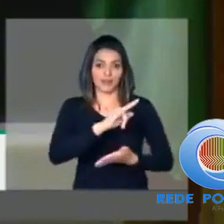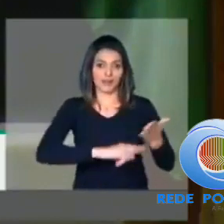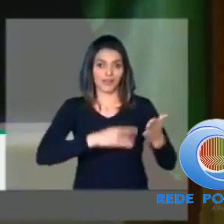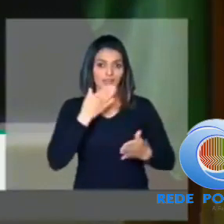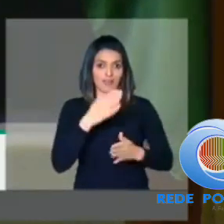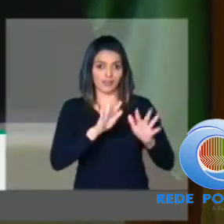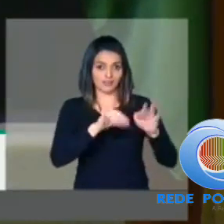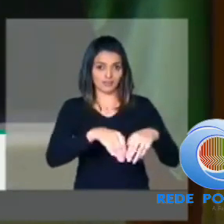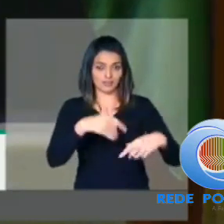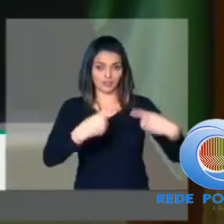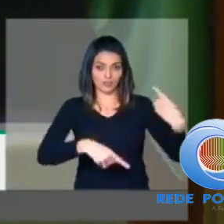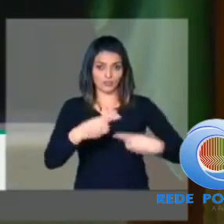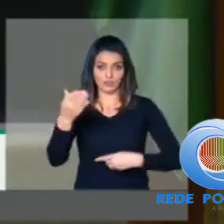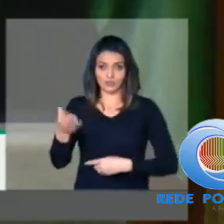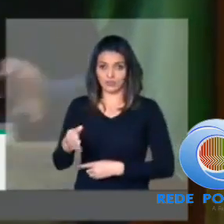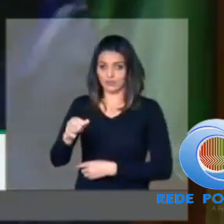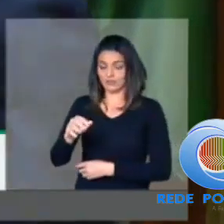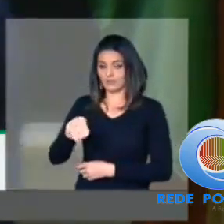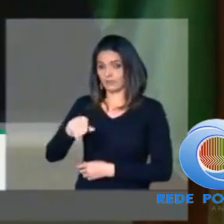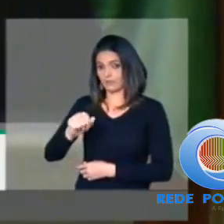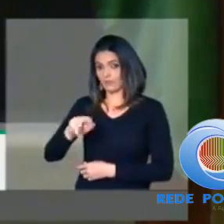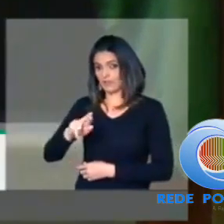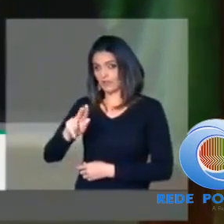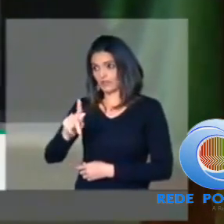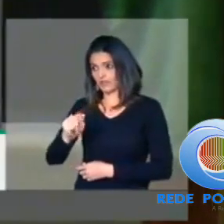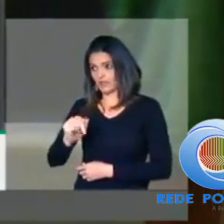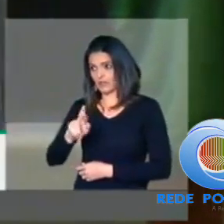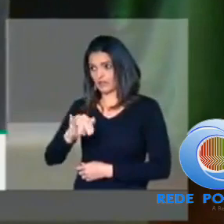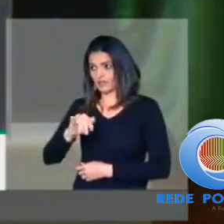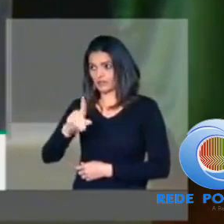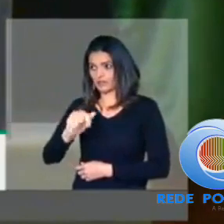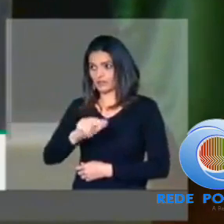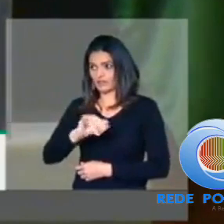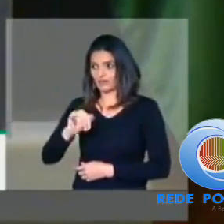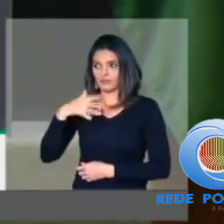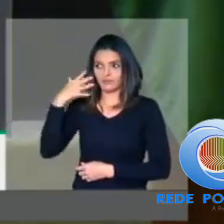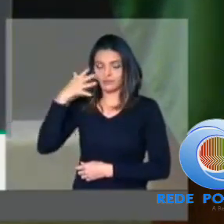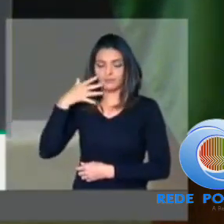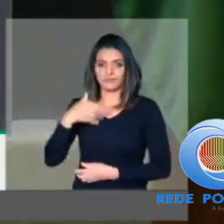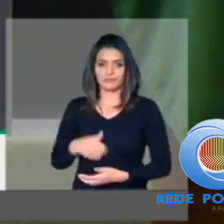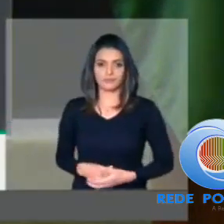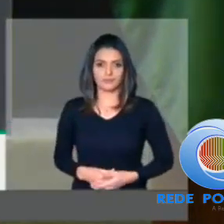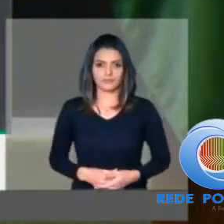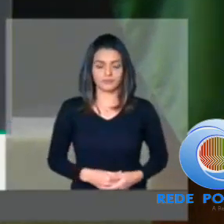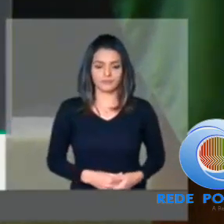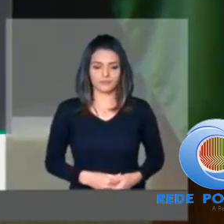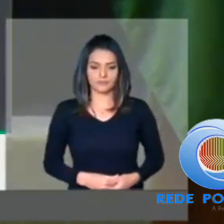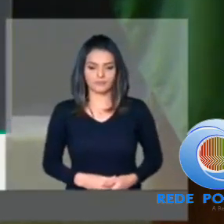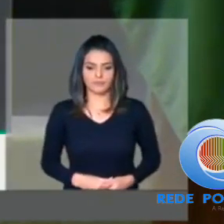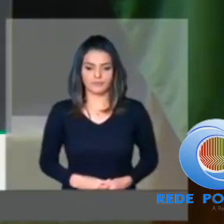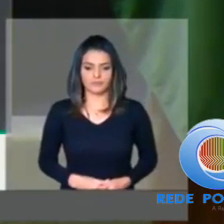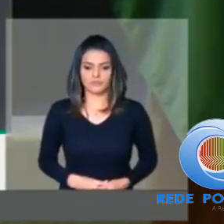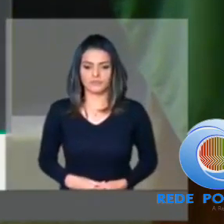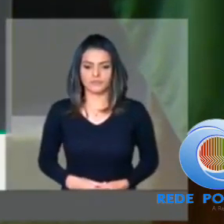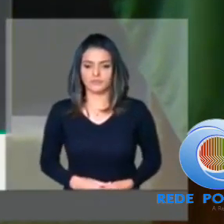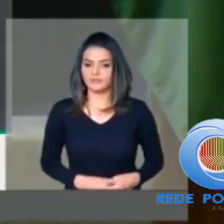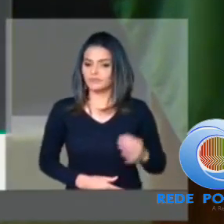discussão e a deputada Margarida Salomão fala. Desse projeto é uma gênese muito